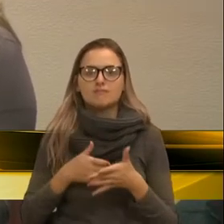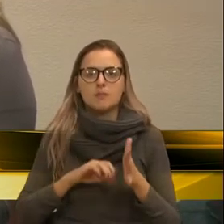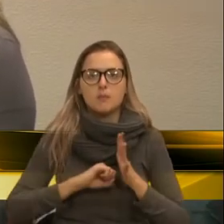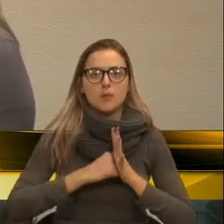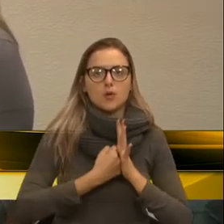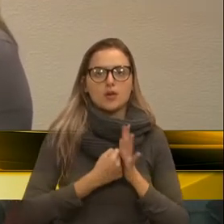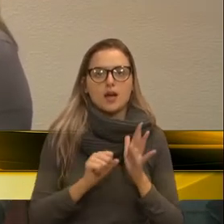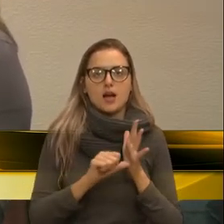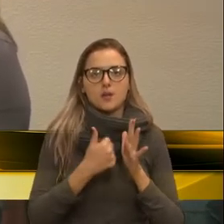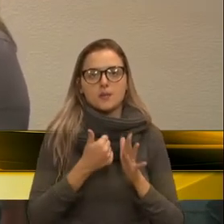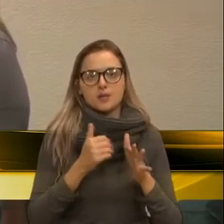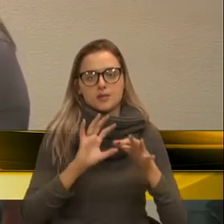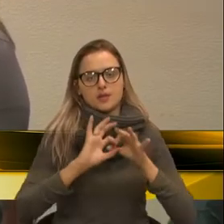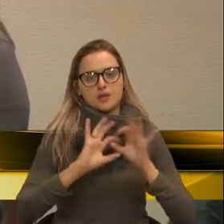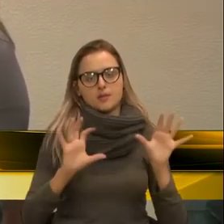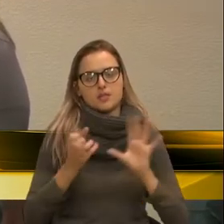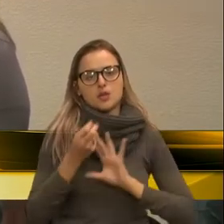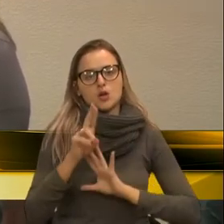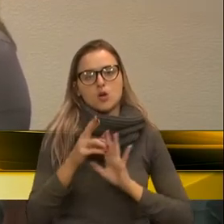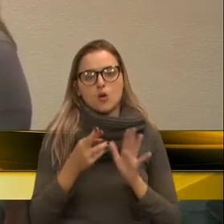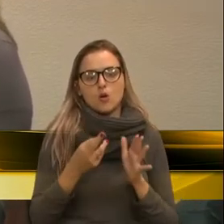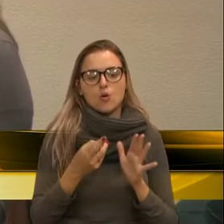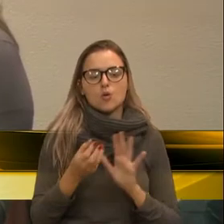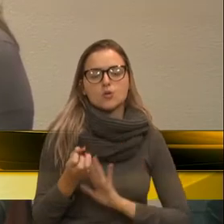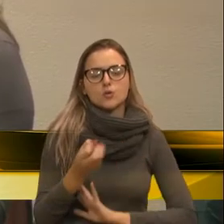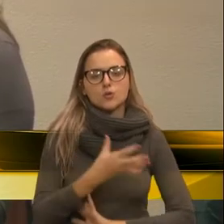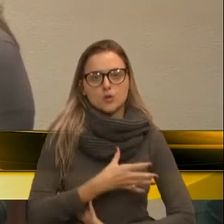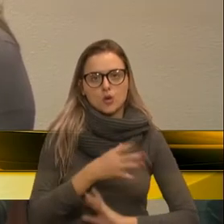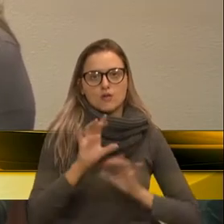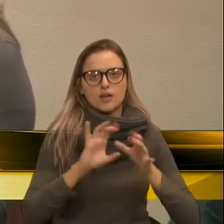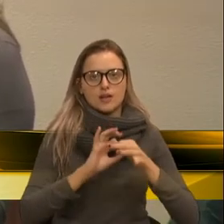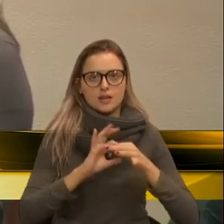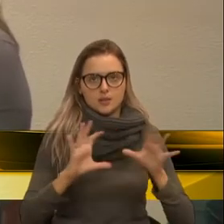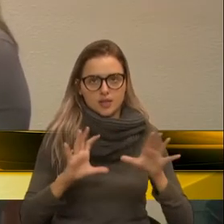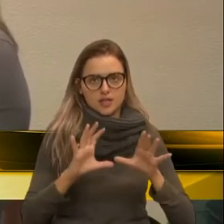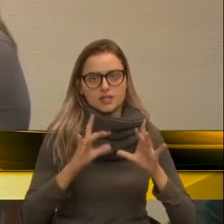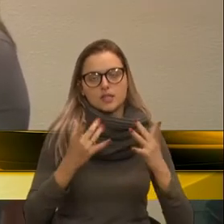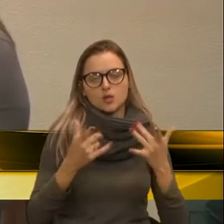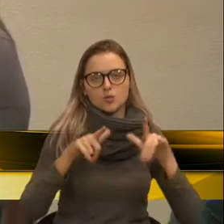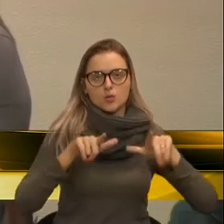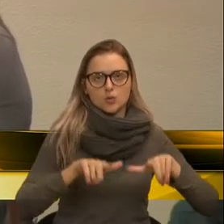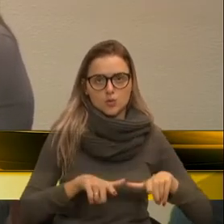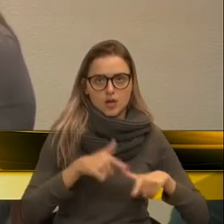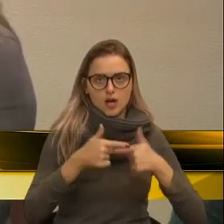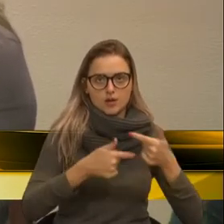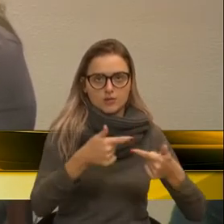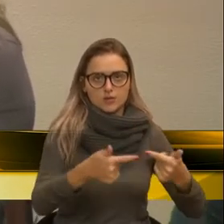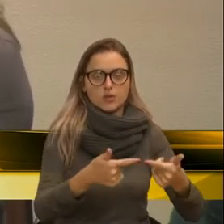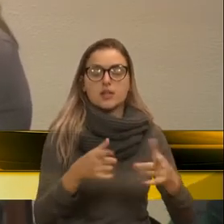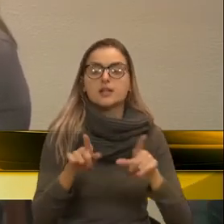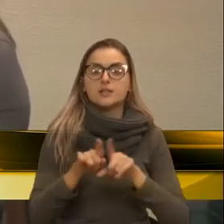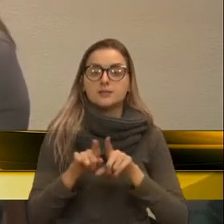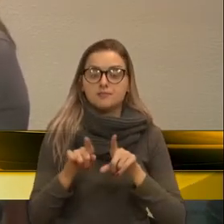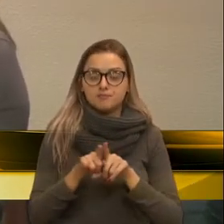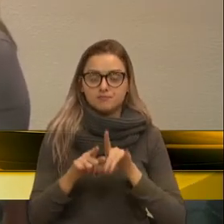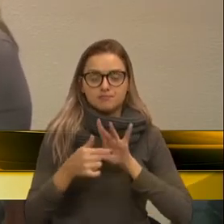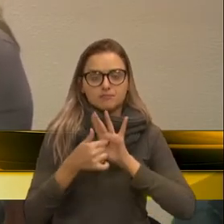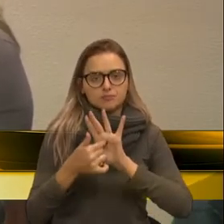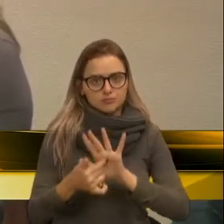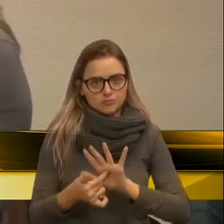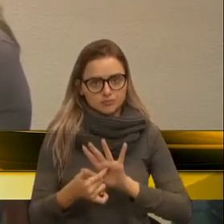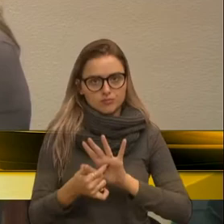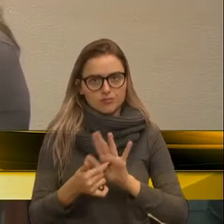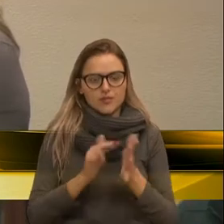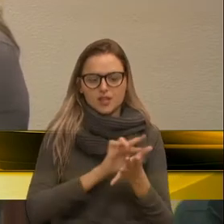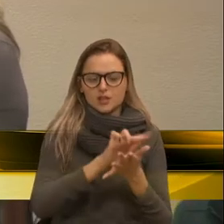primeira liberação ou a renovação da licença do estabelecimento. Aduz ainda que